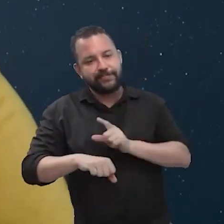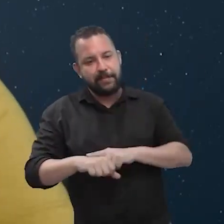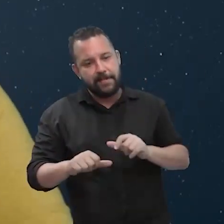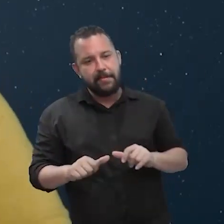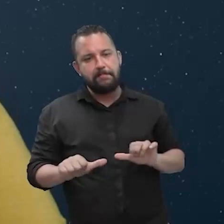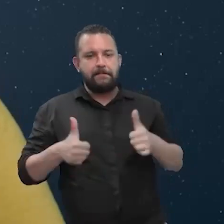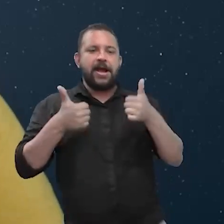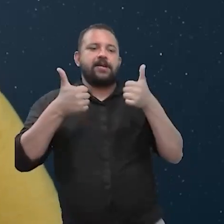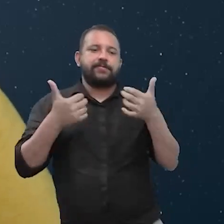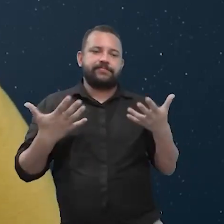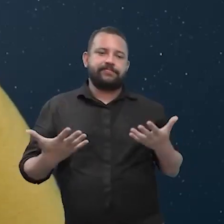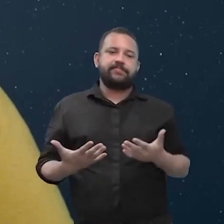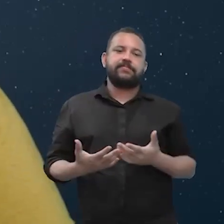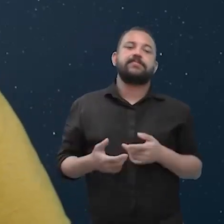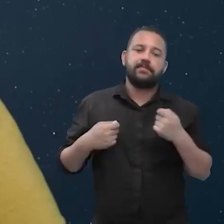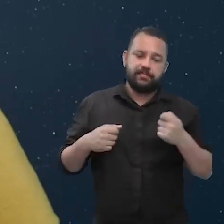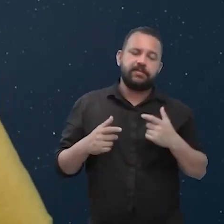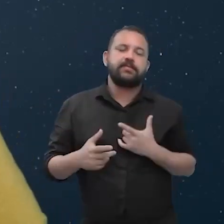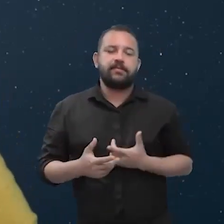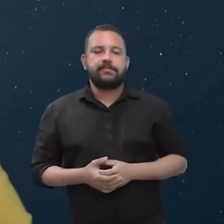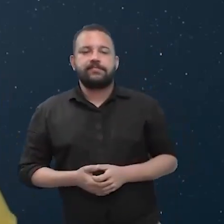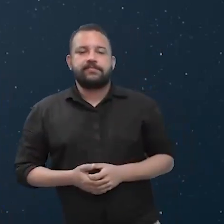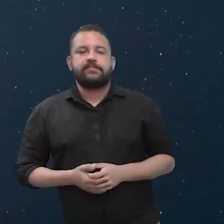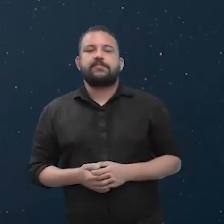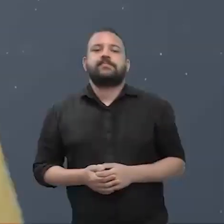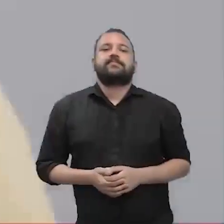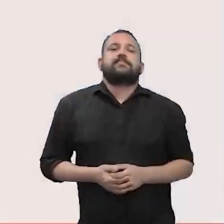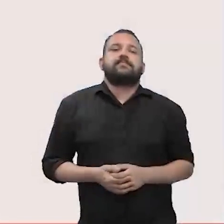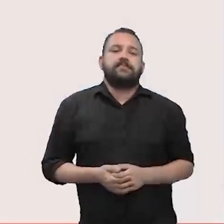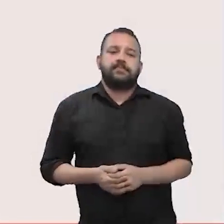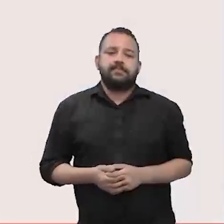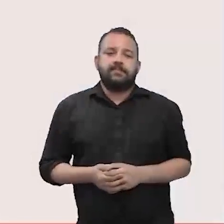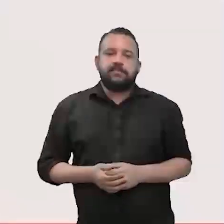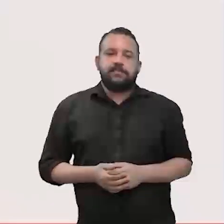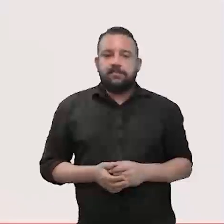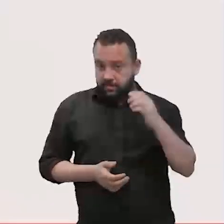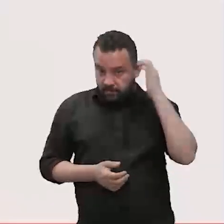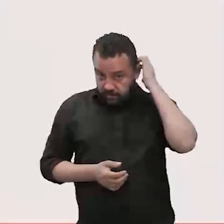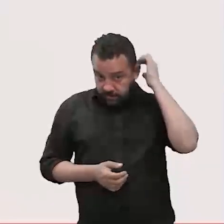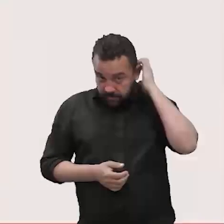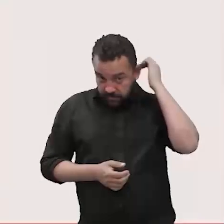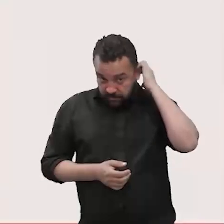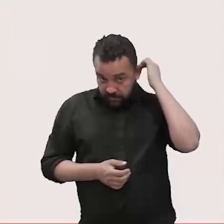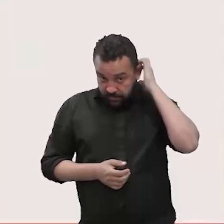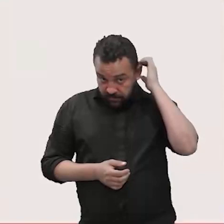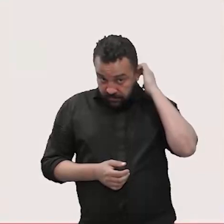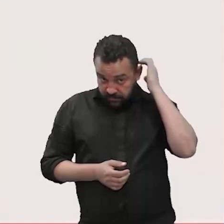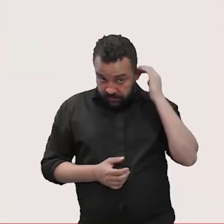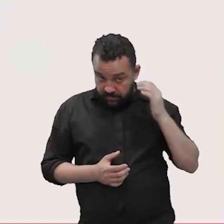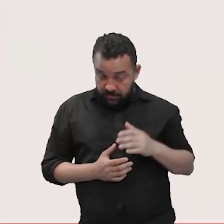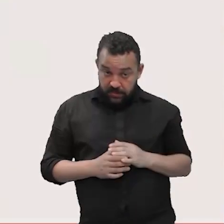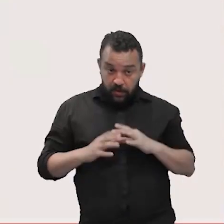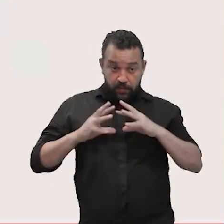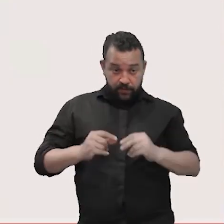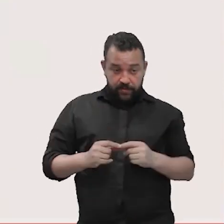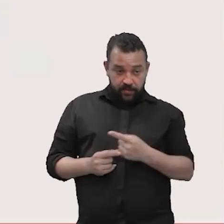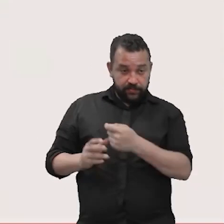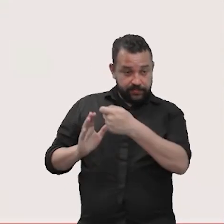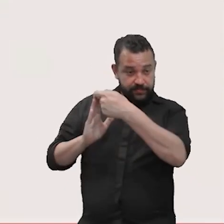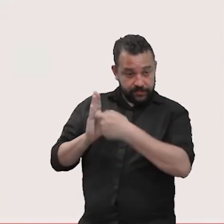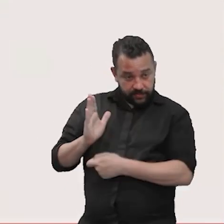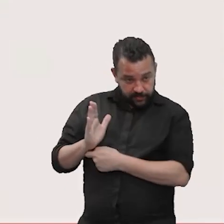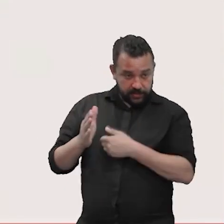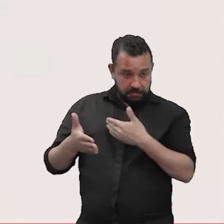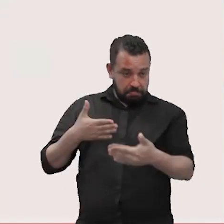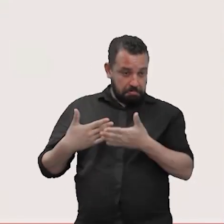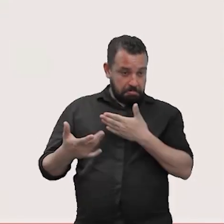Você tem que ter essa logística, ok? Dá uma olhada lá. Então aí no final, quando o texto qualquer